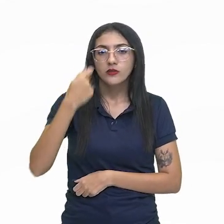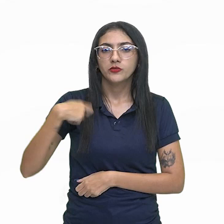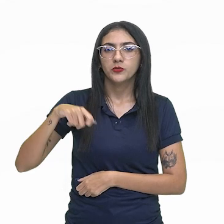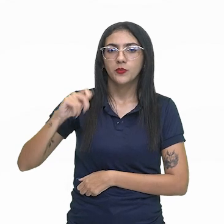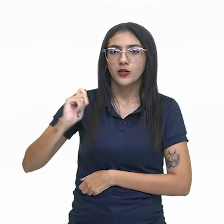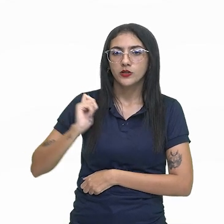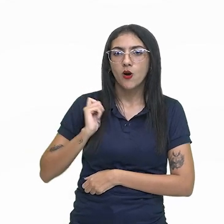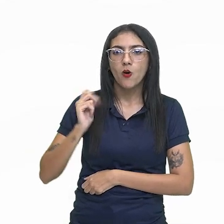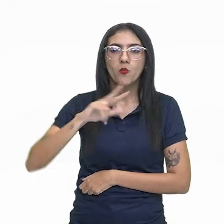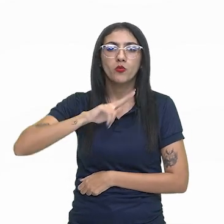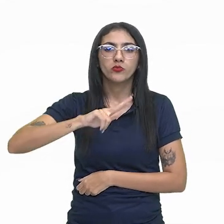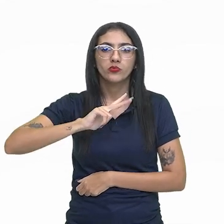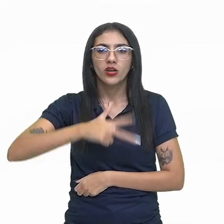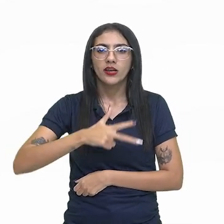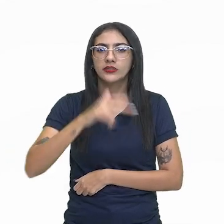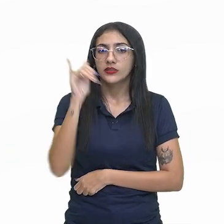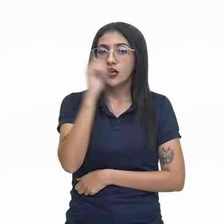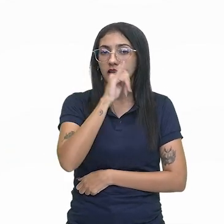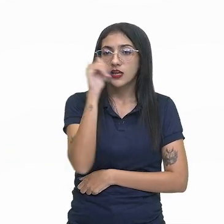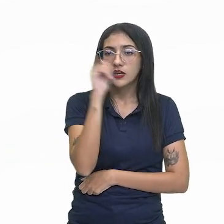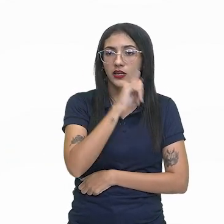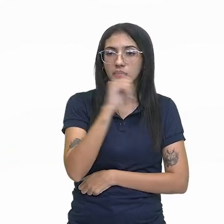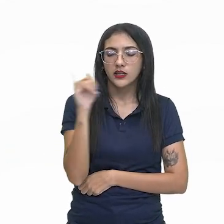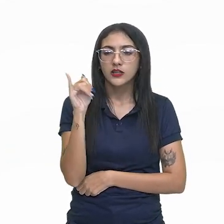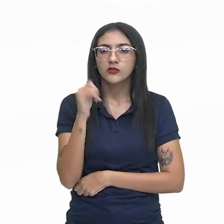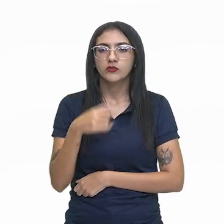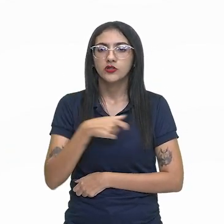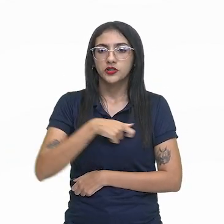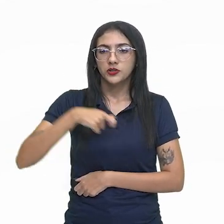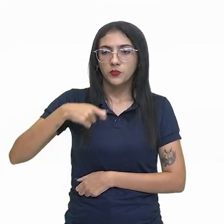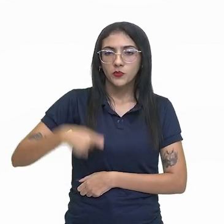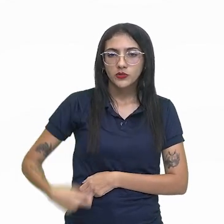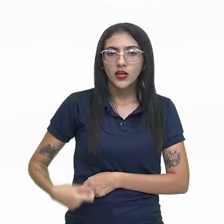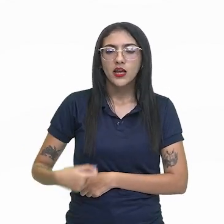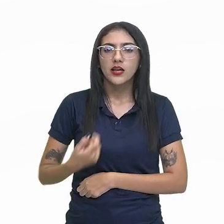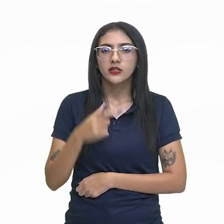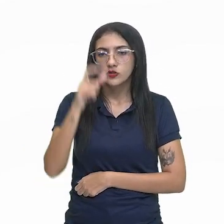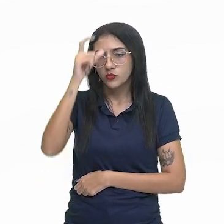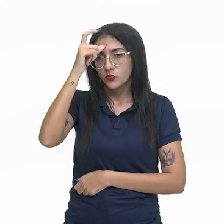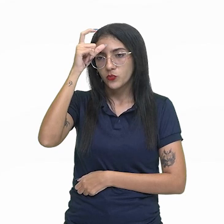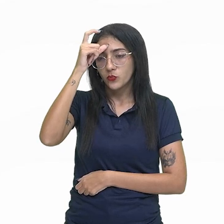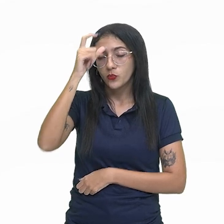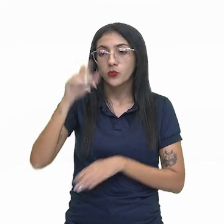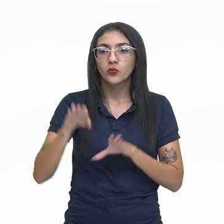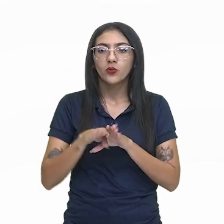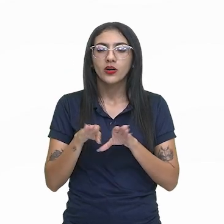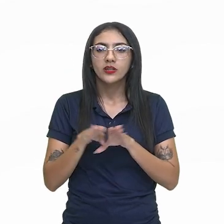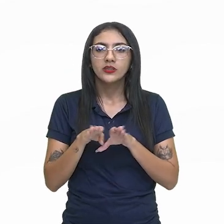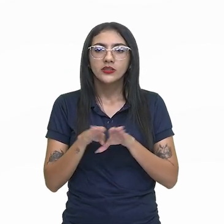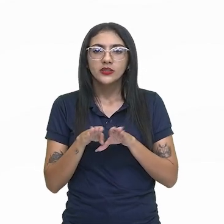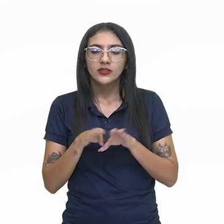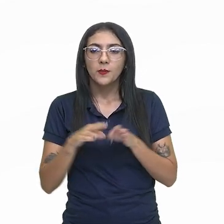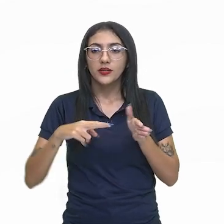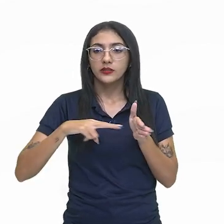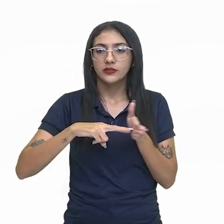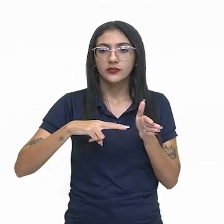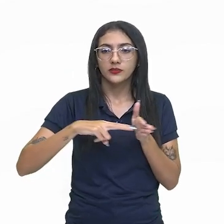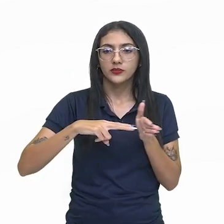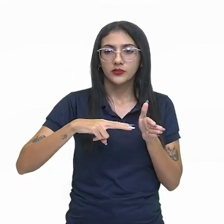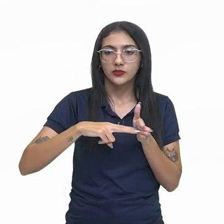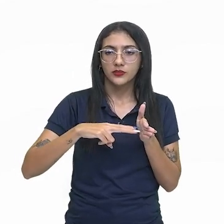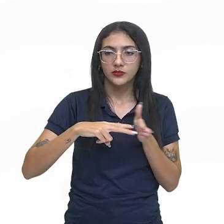espanhóis, portugueses, italianos, japoneses, turcos e também os sírios, né? São alguns